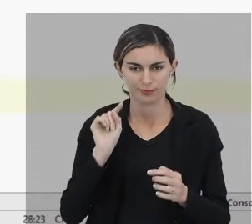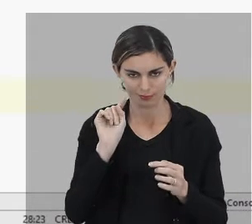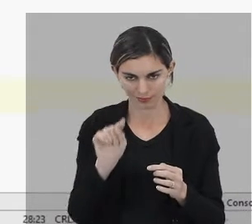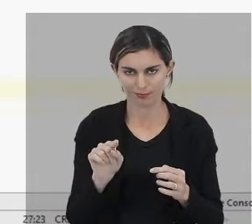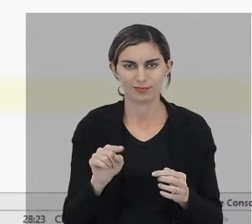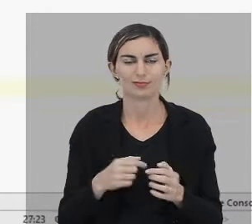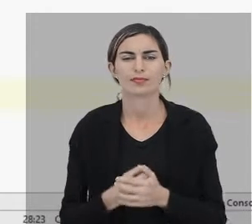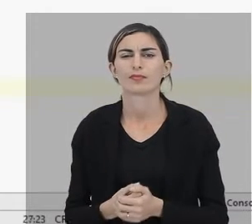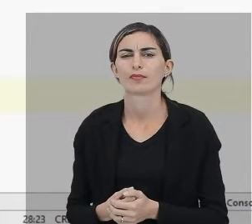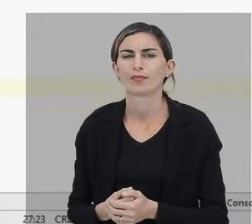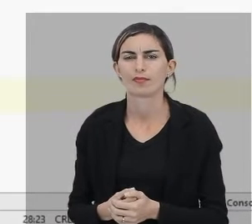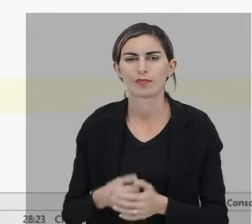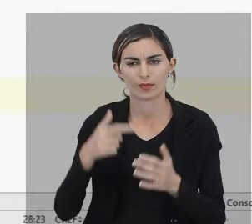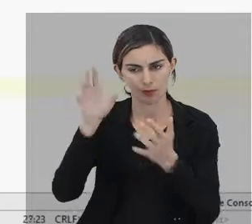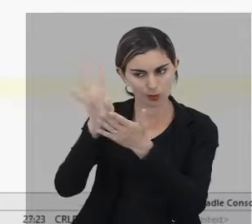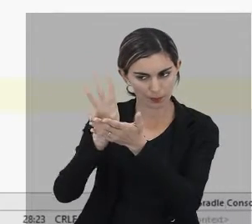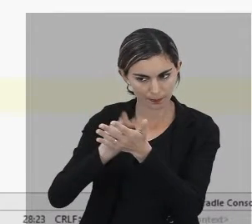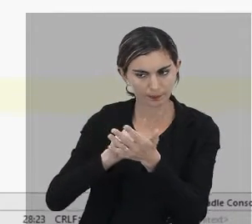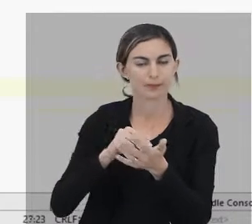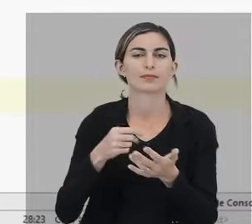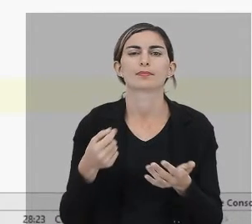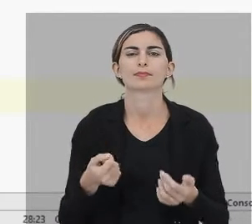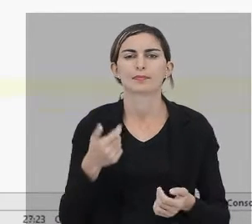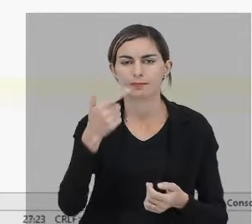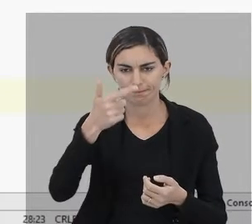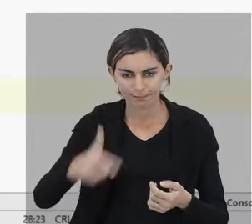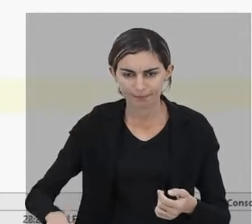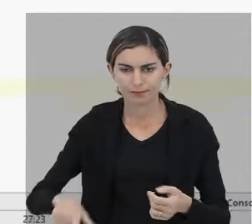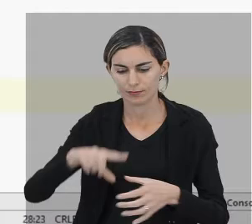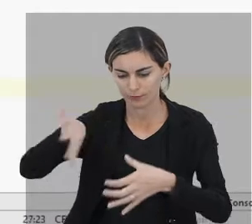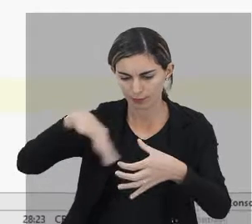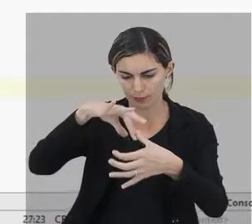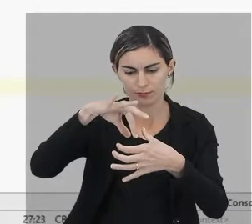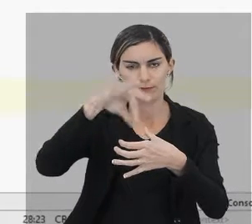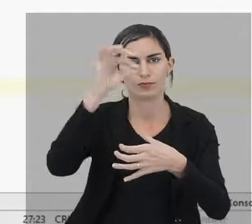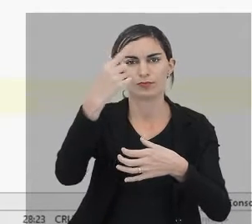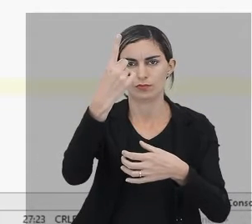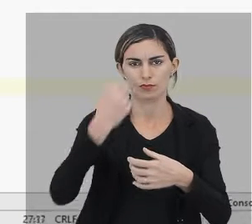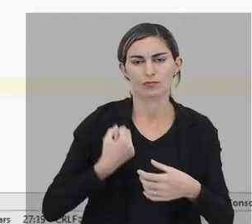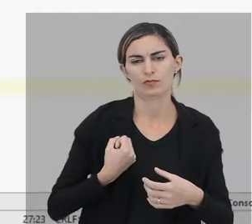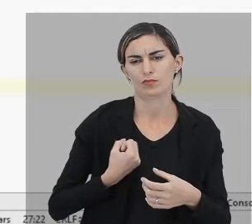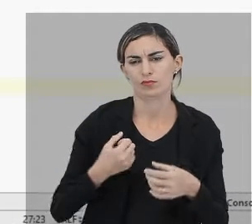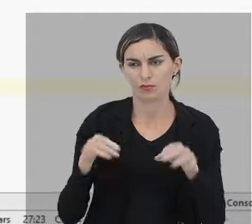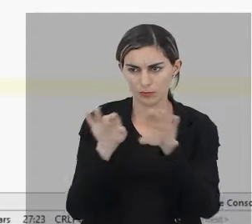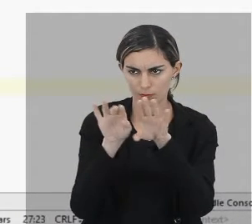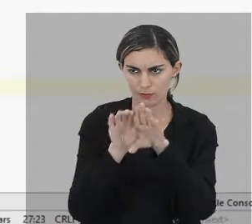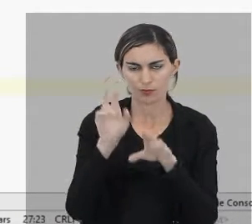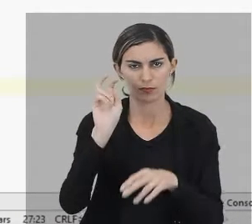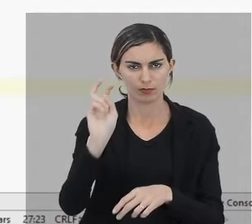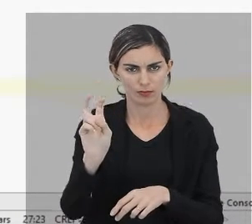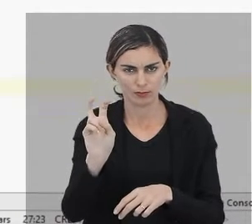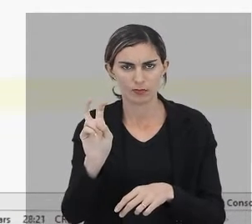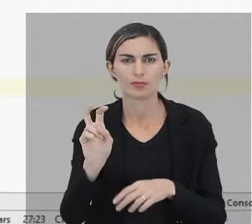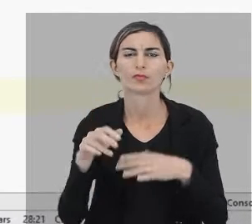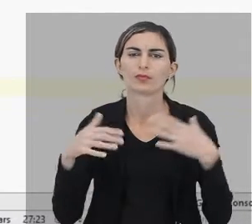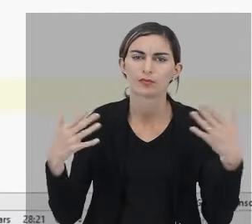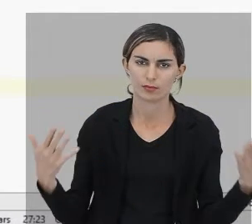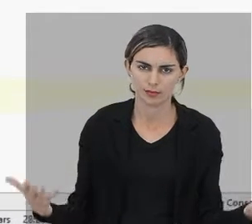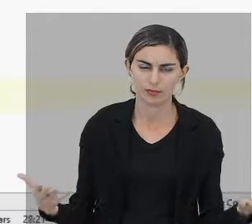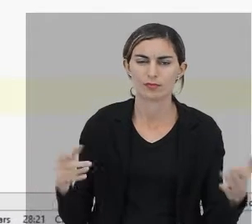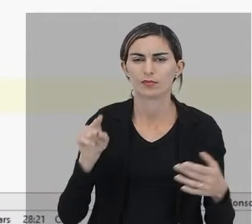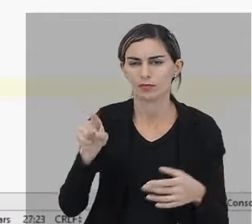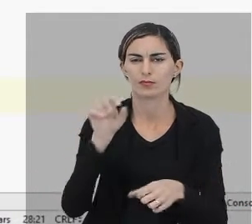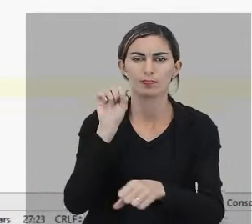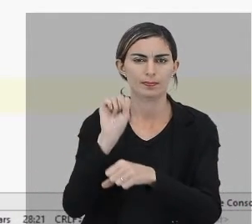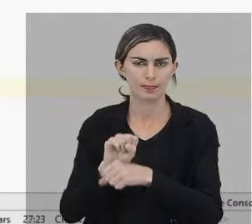break, pare a repetição. Então ele vai sortear um número, se for igual a 5, aí ele